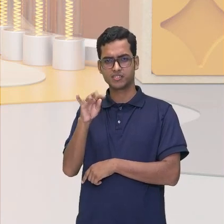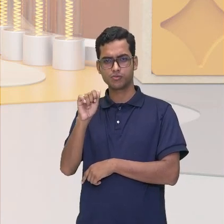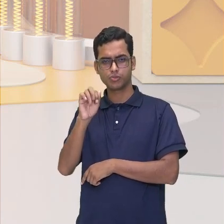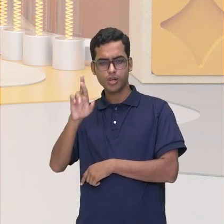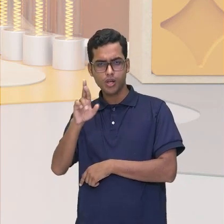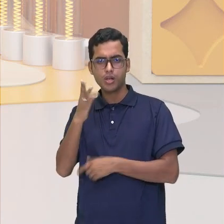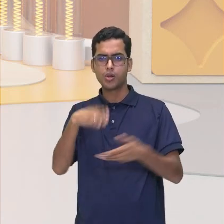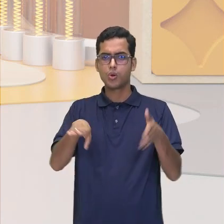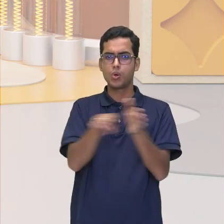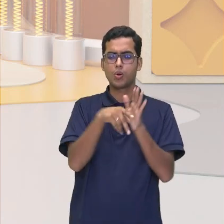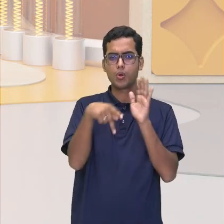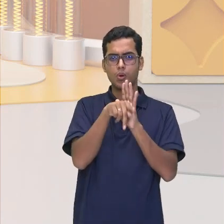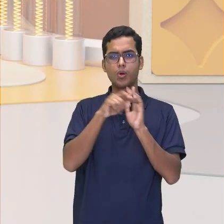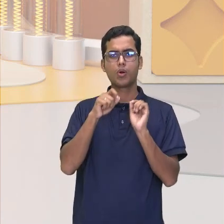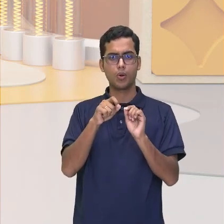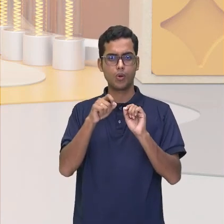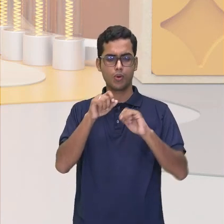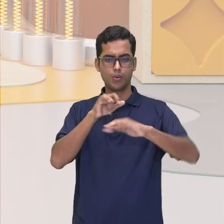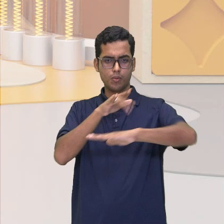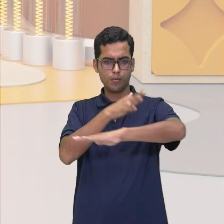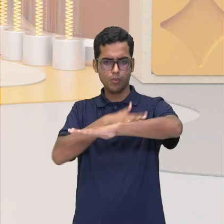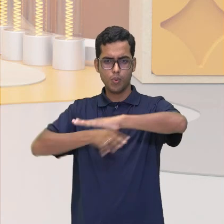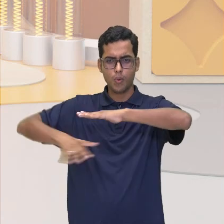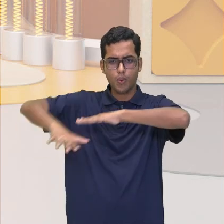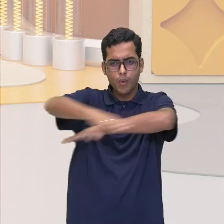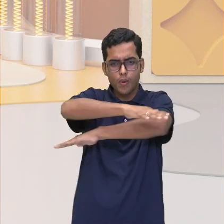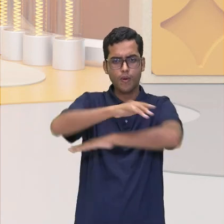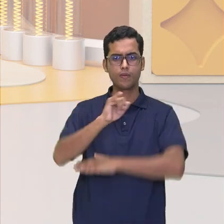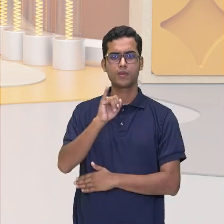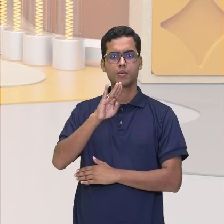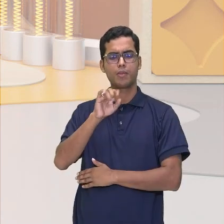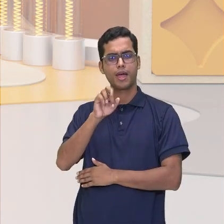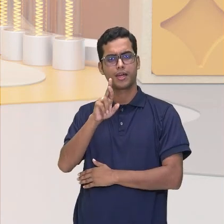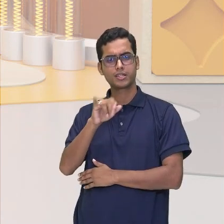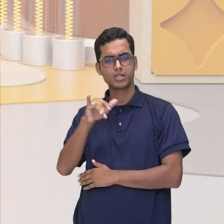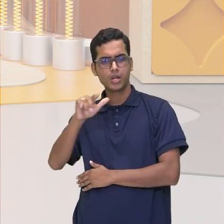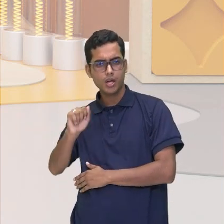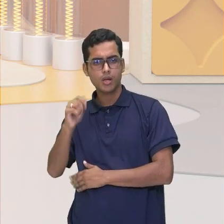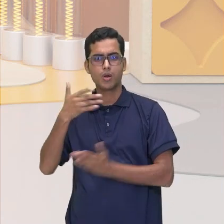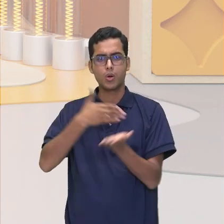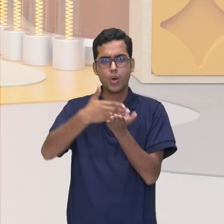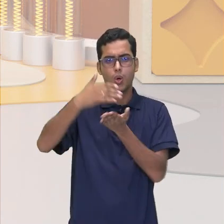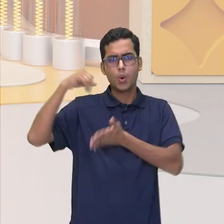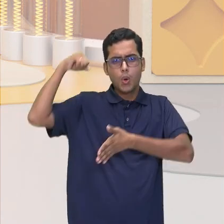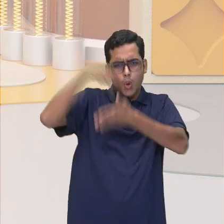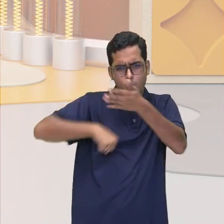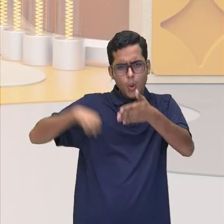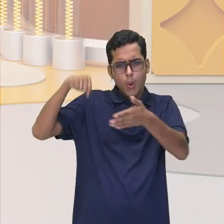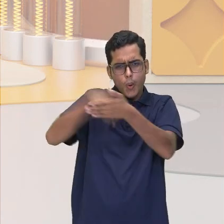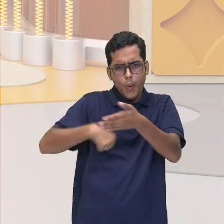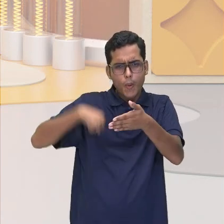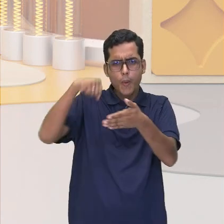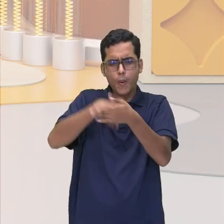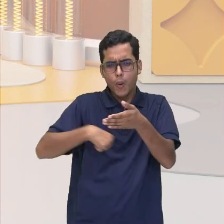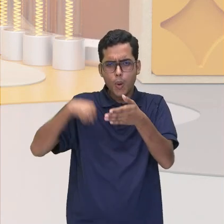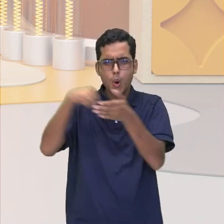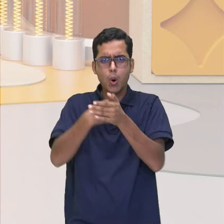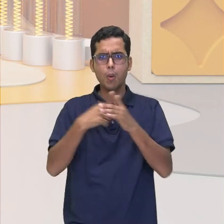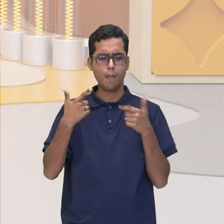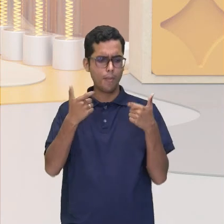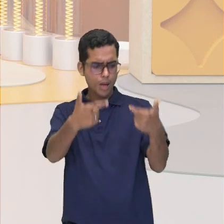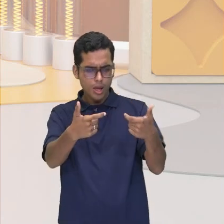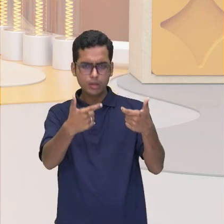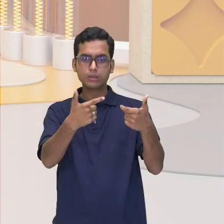do momento em que os cristãos eles vão começar a lutar para expulsar os mouros